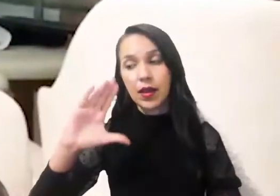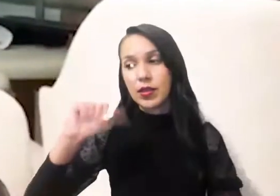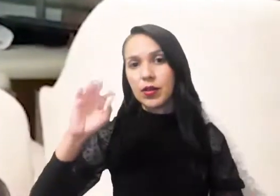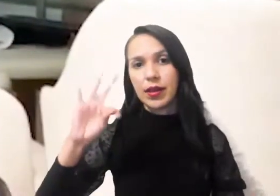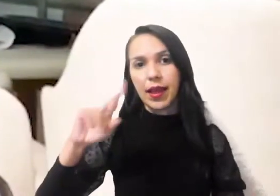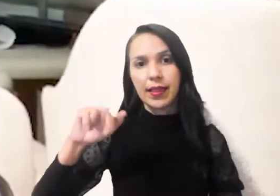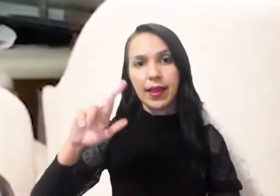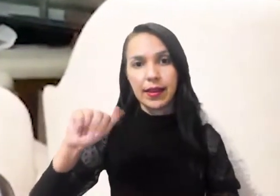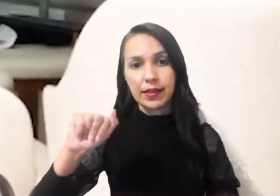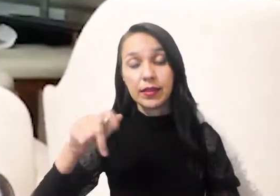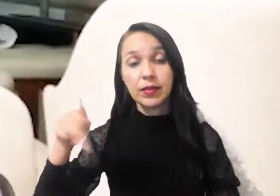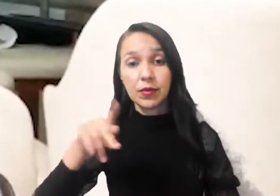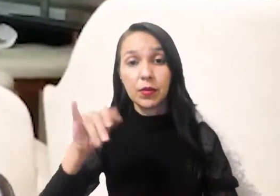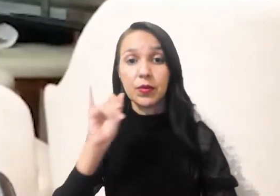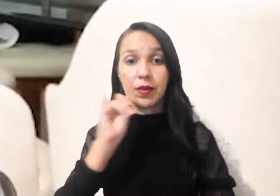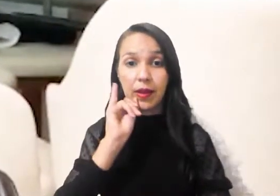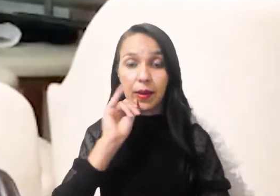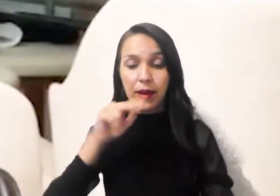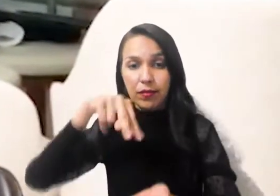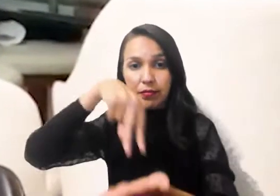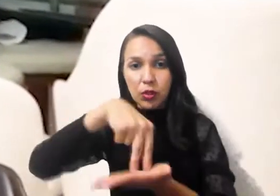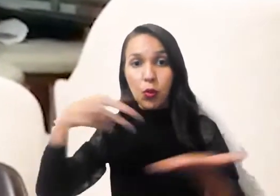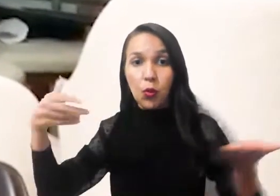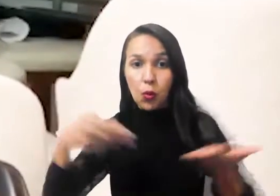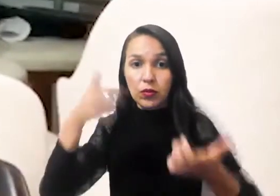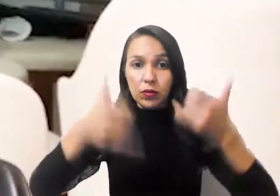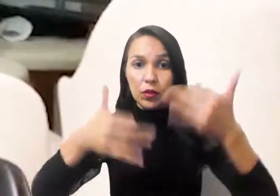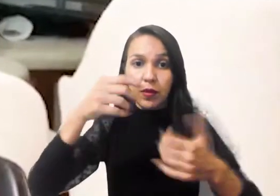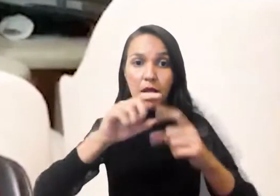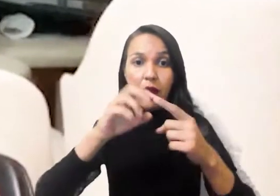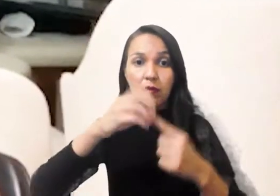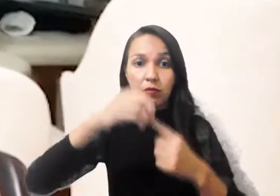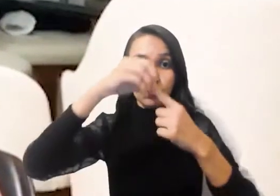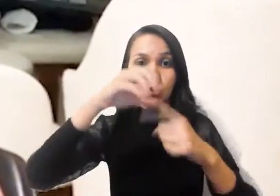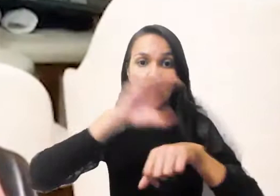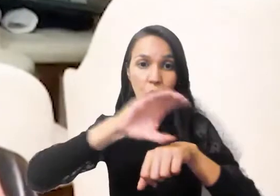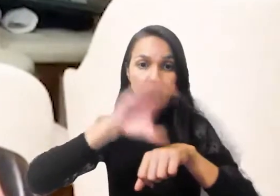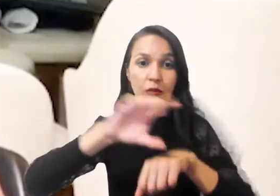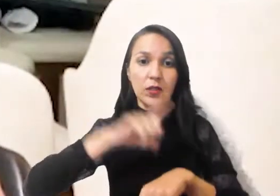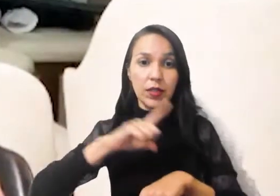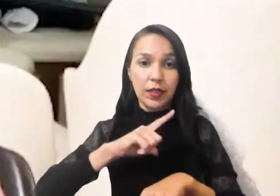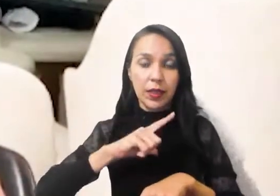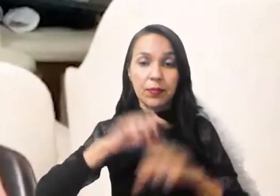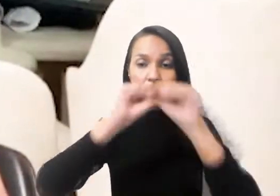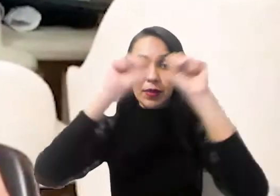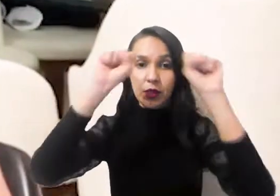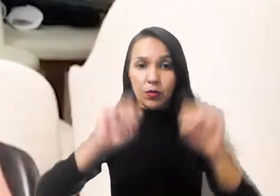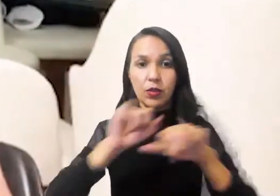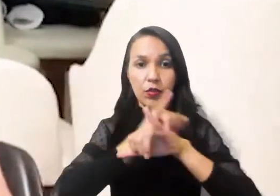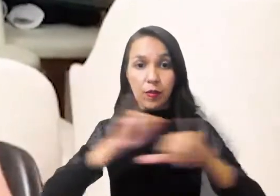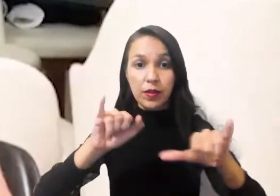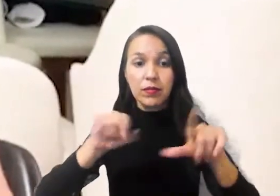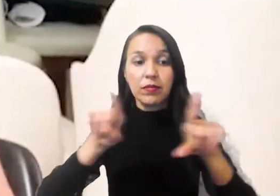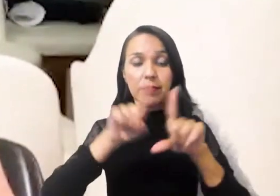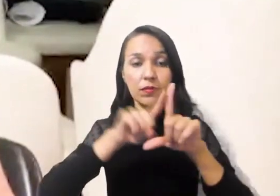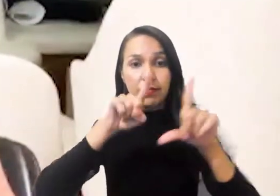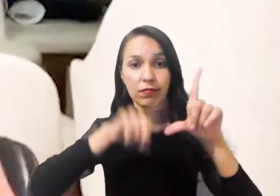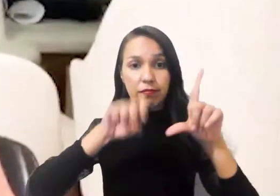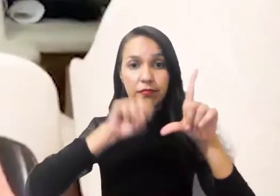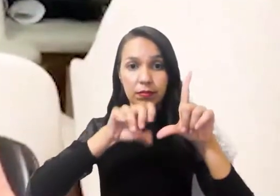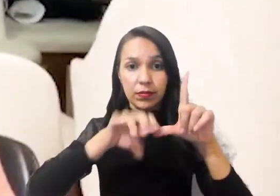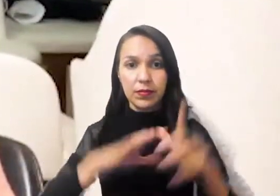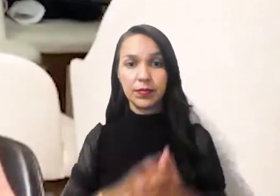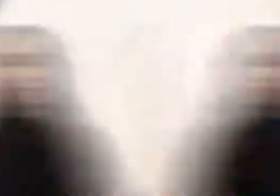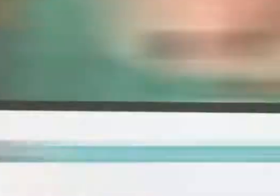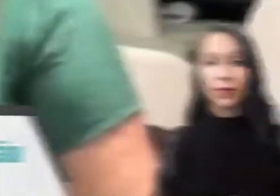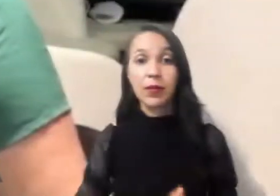Olá, eu sou Catarina, docente do campus Arapiraca e estou aqui para falar dos cursos oferecidos em nossa unidade. Sistemas de Informação e